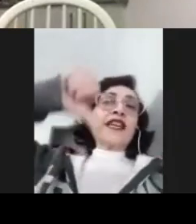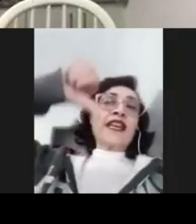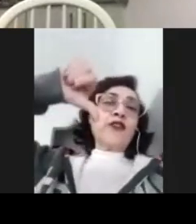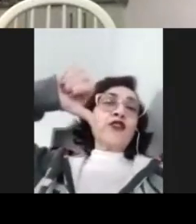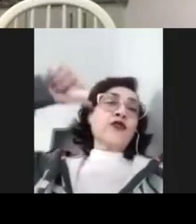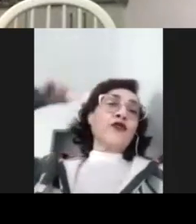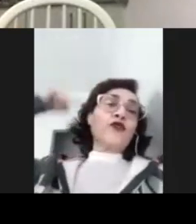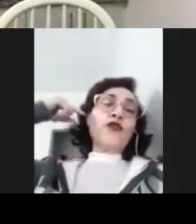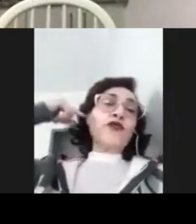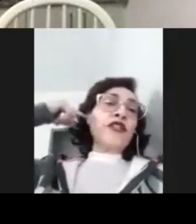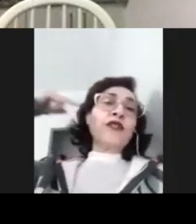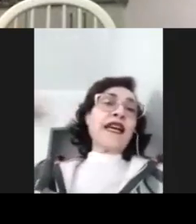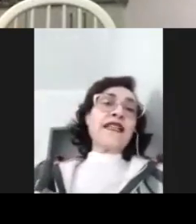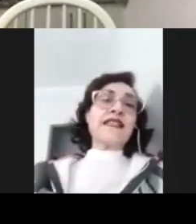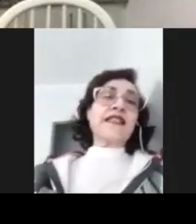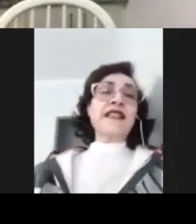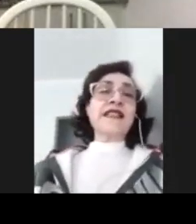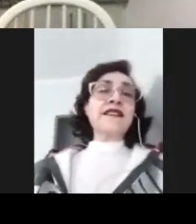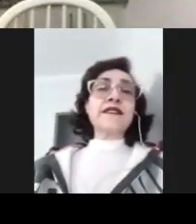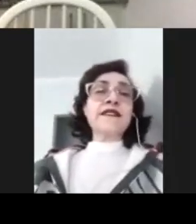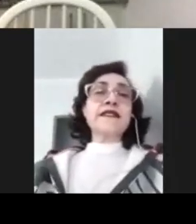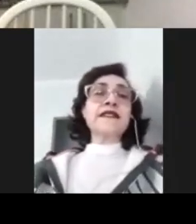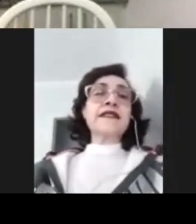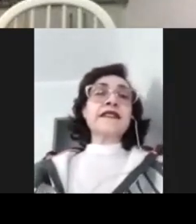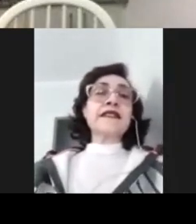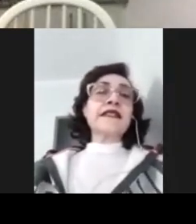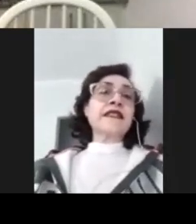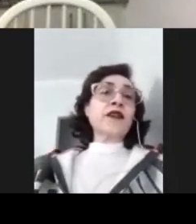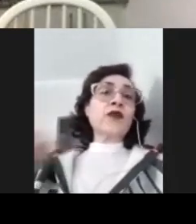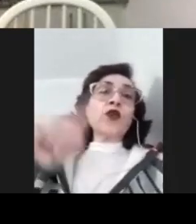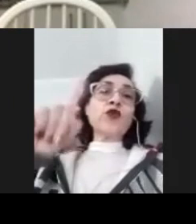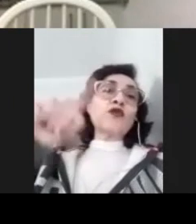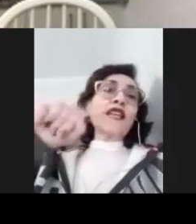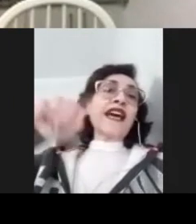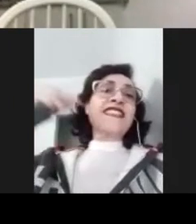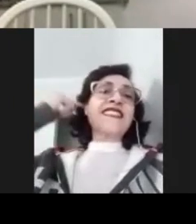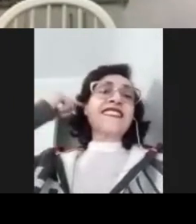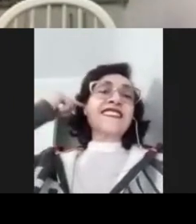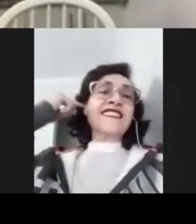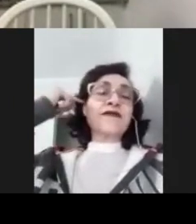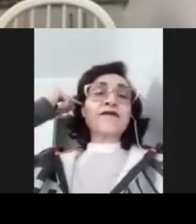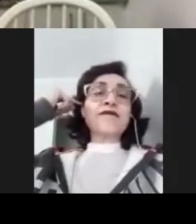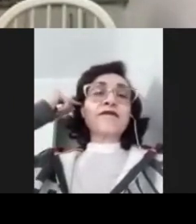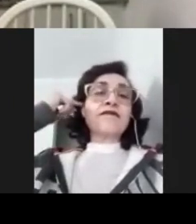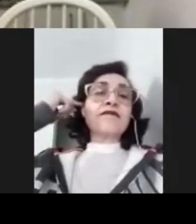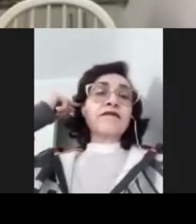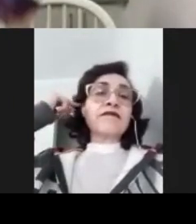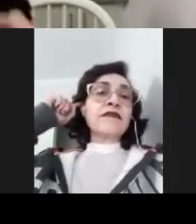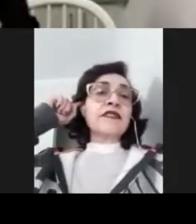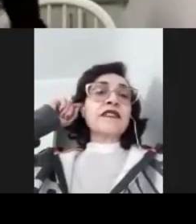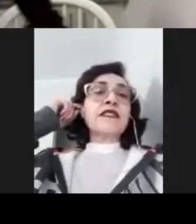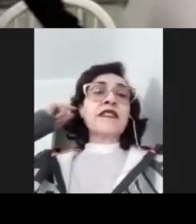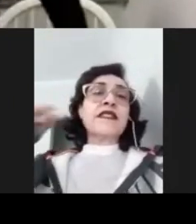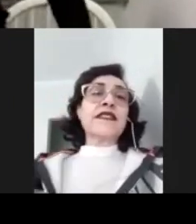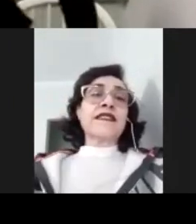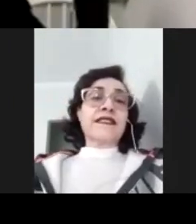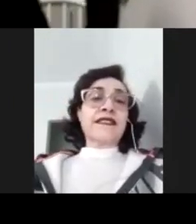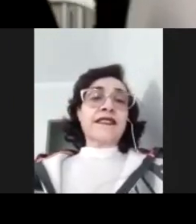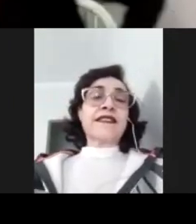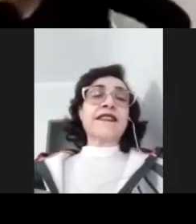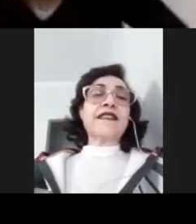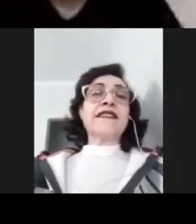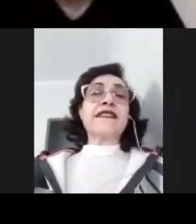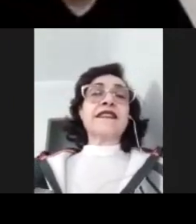Boa tarde, meninas. Primeiramente, eu e a Renata, em nome de nós duas, agradecer a presença de todas